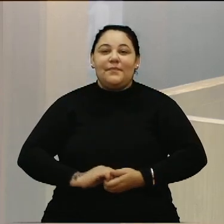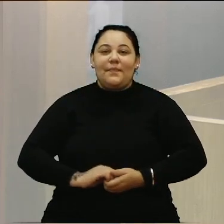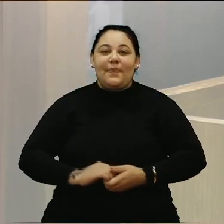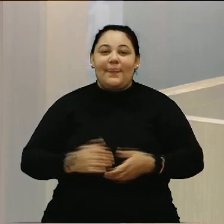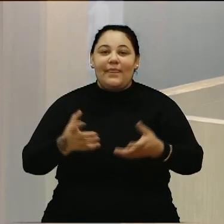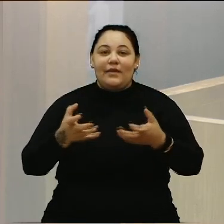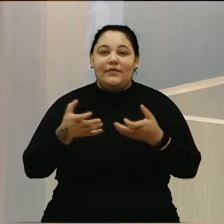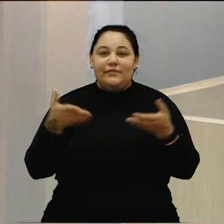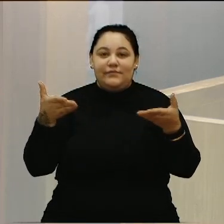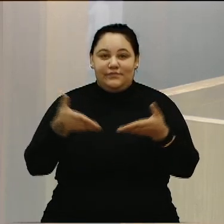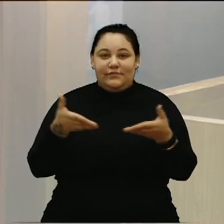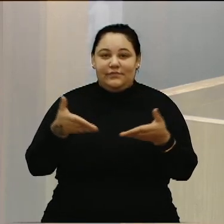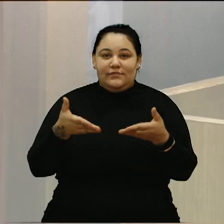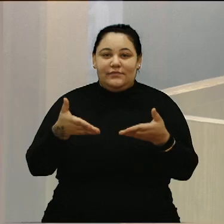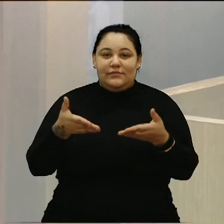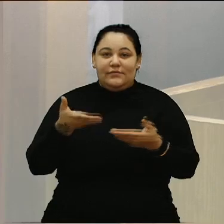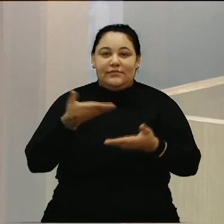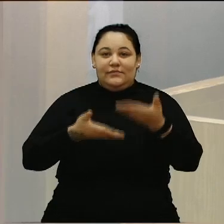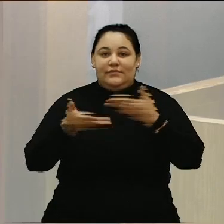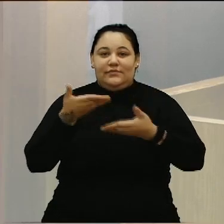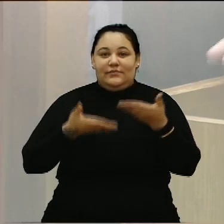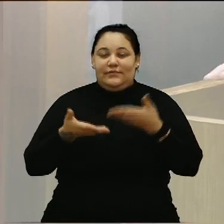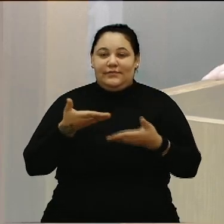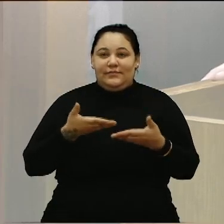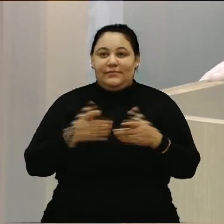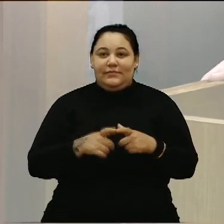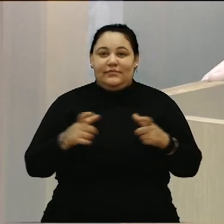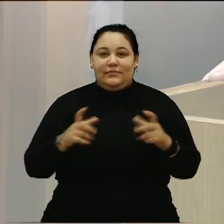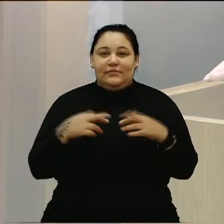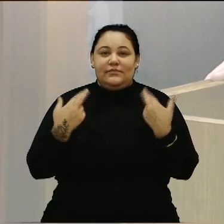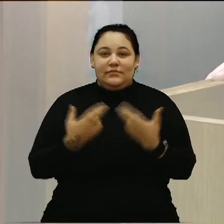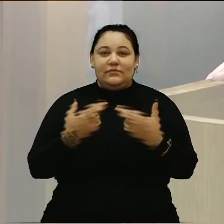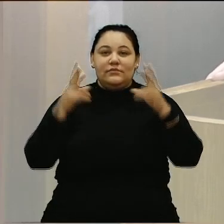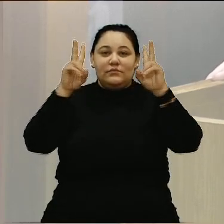hoje de tratar nesse grande expediente de um tema